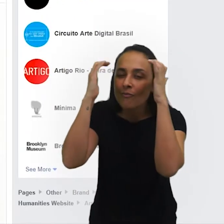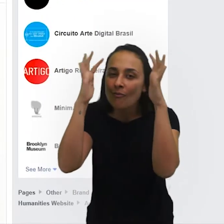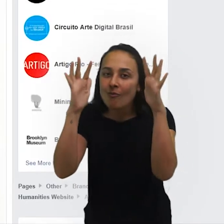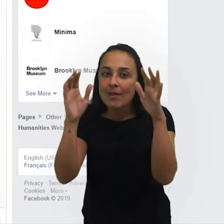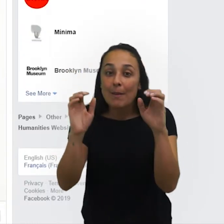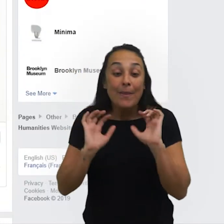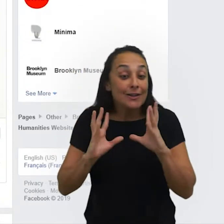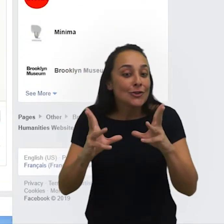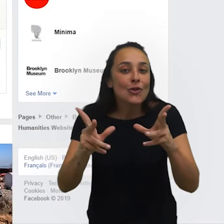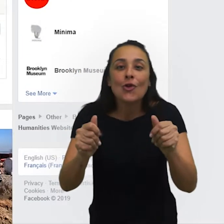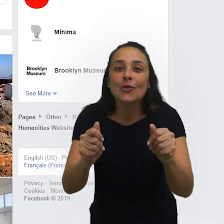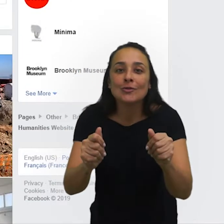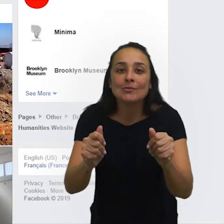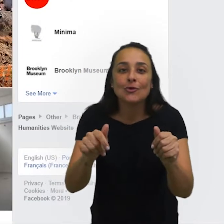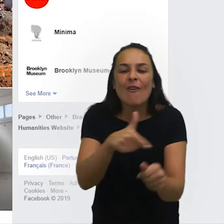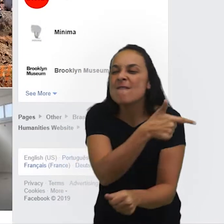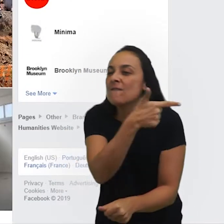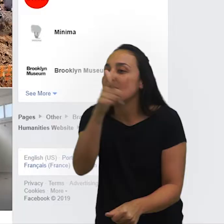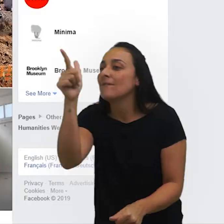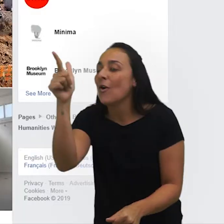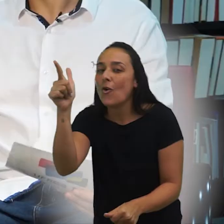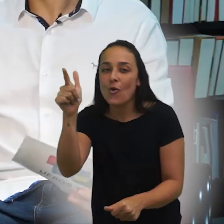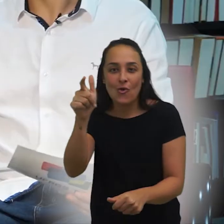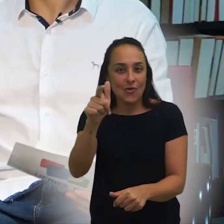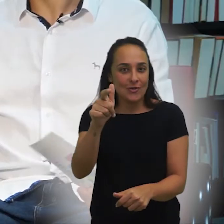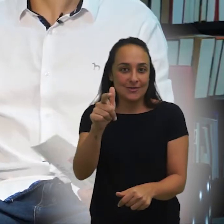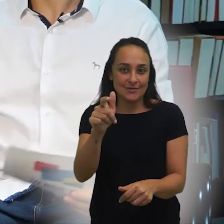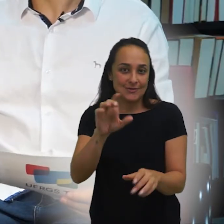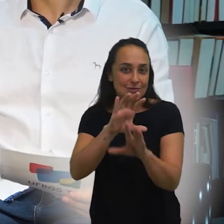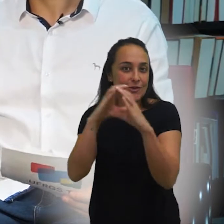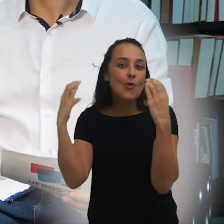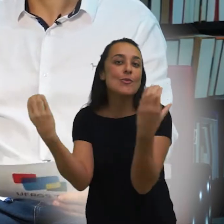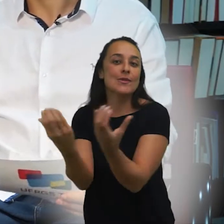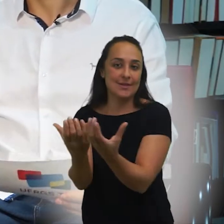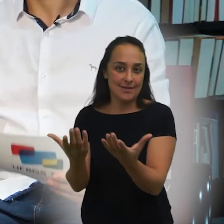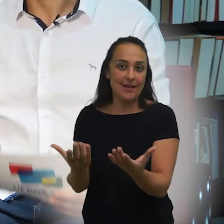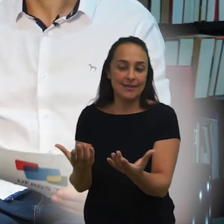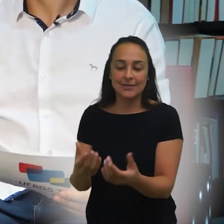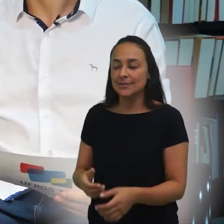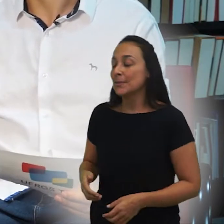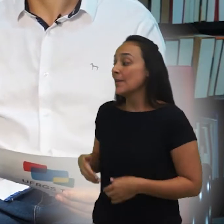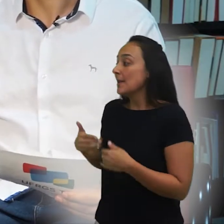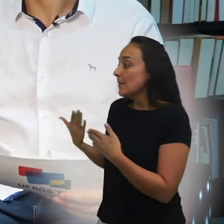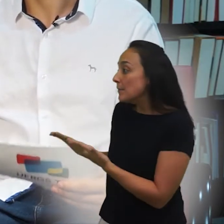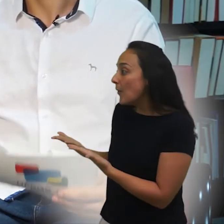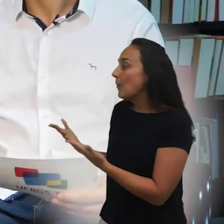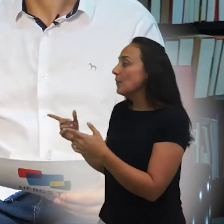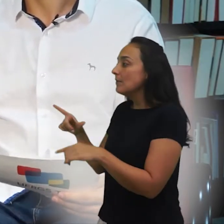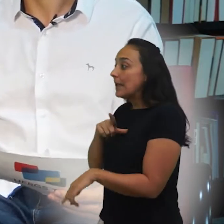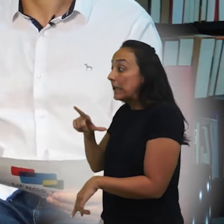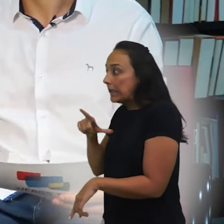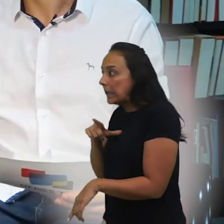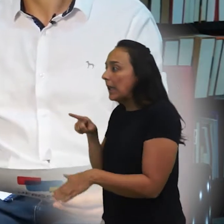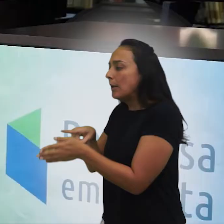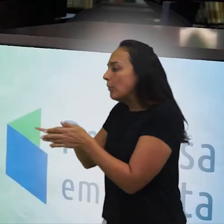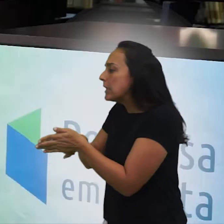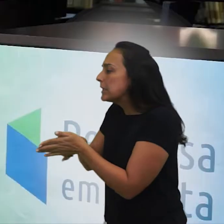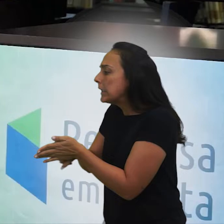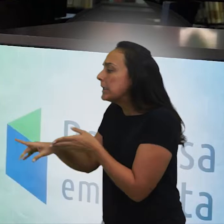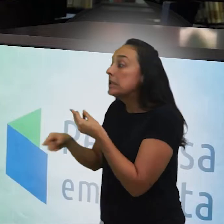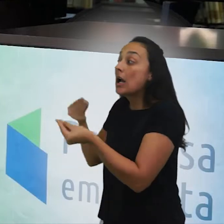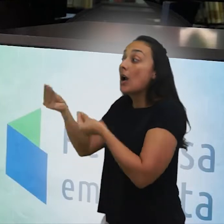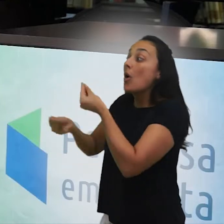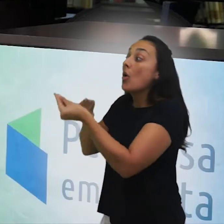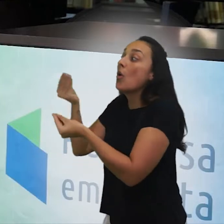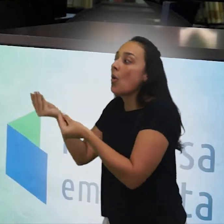da universidade, uma vez que está online e acessível. Professora, que linhas de pesquisa estão mais sendo abordadas em relação às artes? Tem